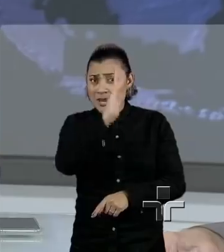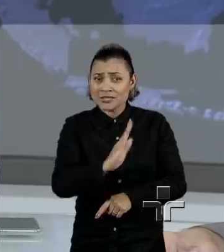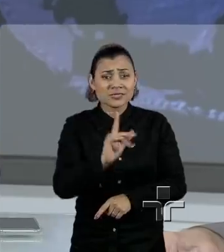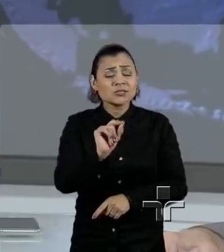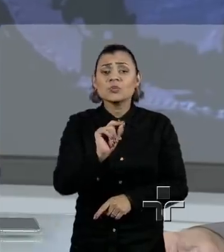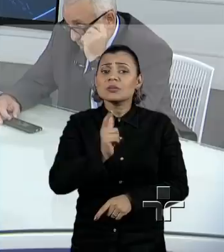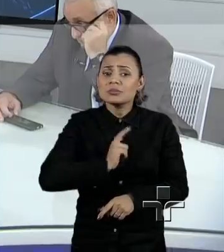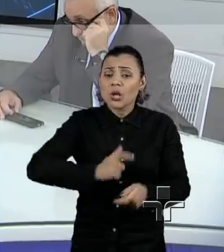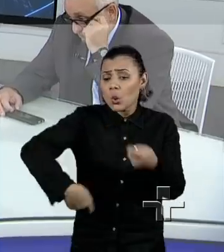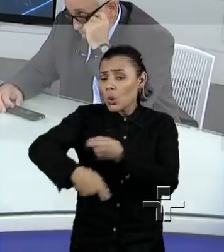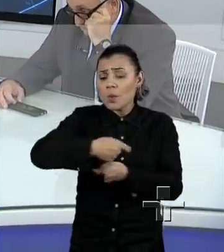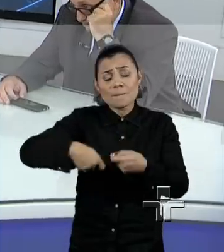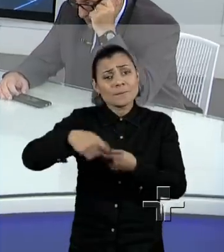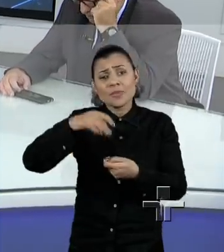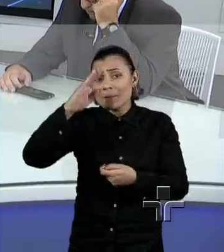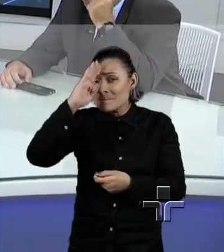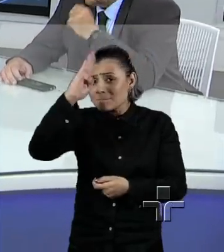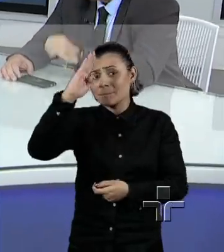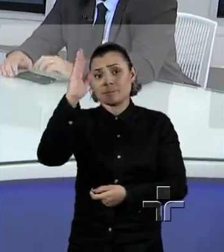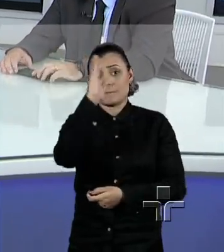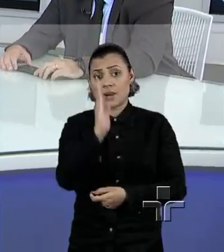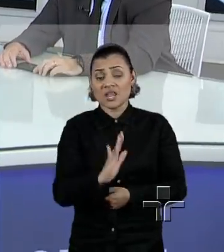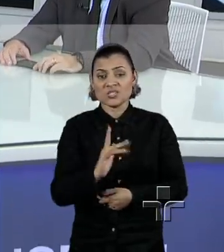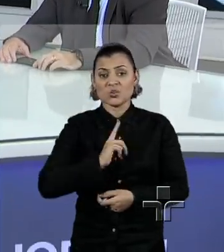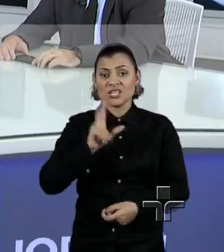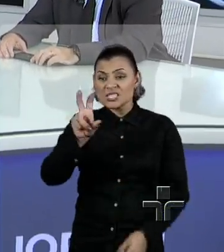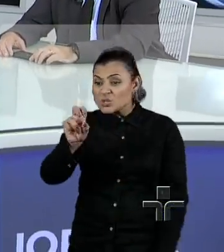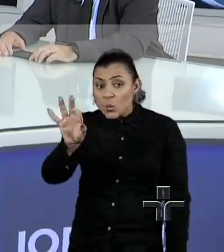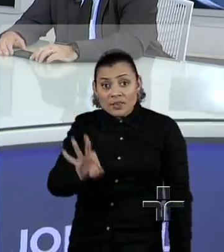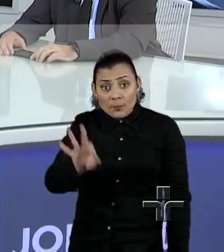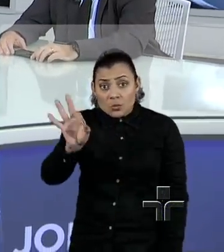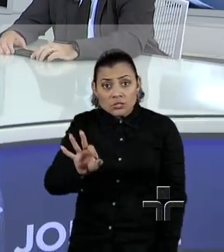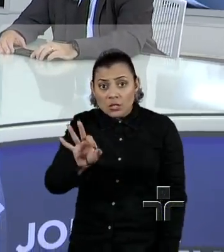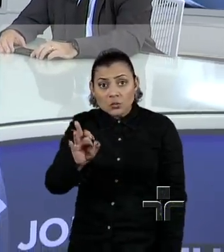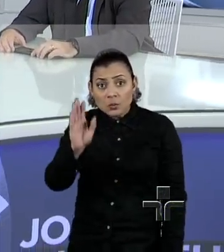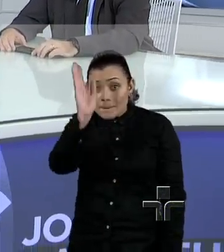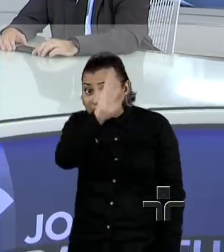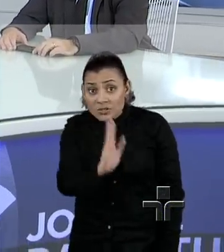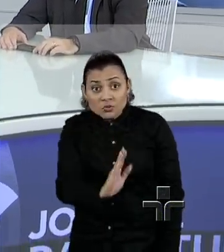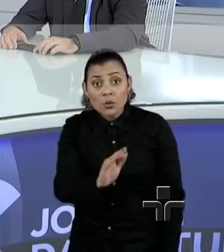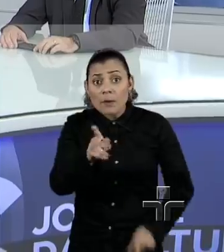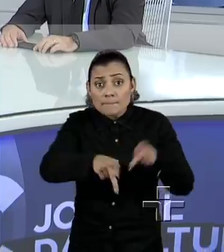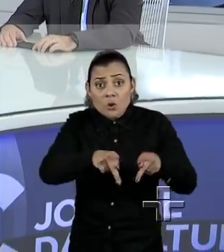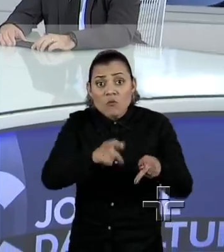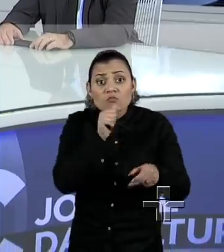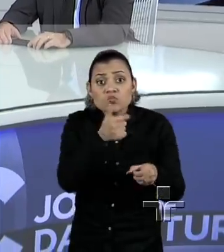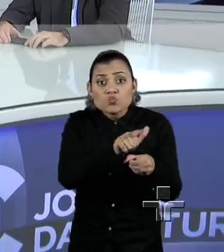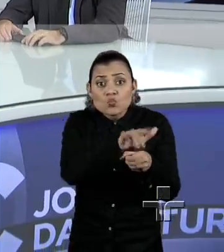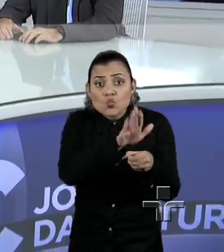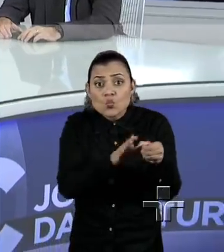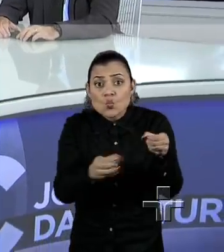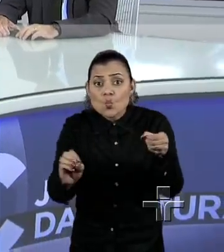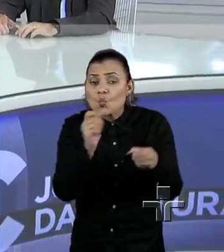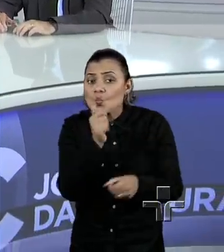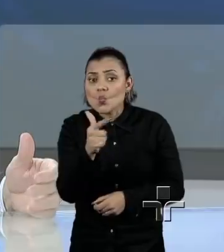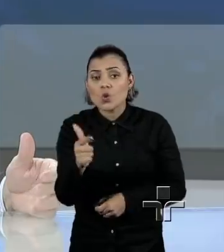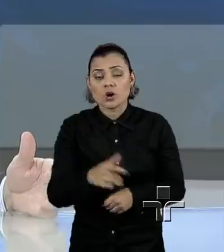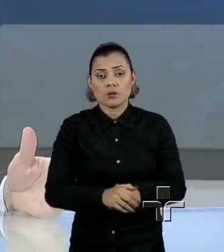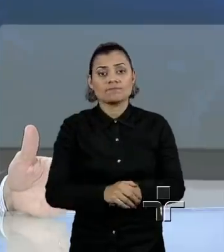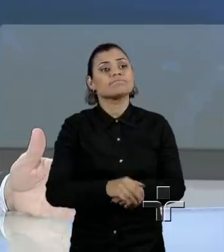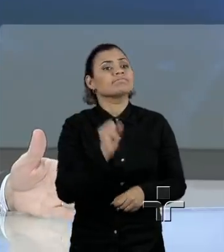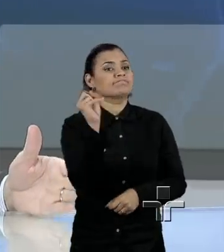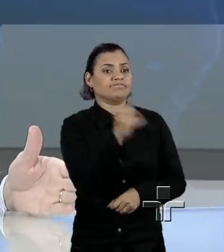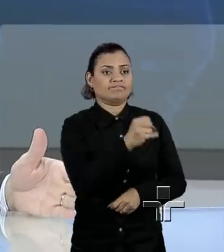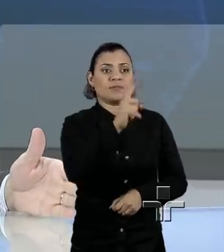principais economias do mundo ter, em média, metade da sua população sem saneamento básico? Esse é o grande dilema. Está aí uma legislação